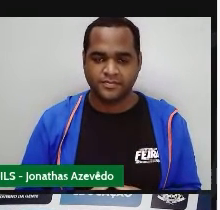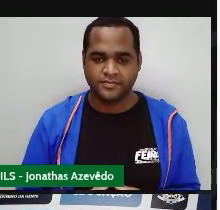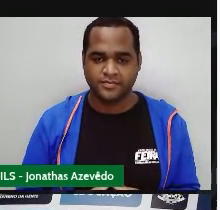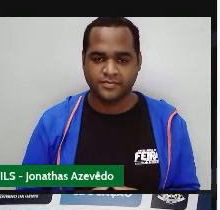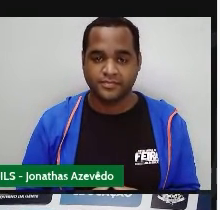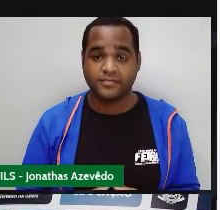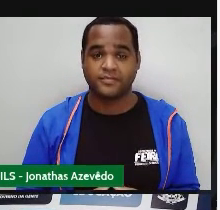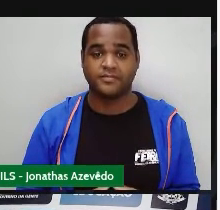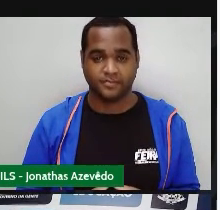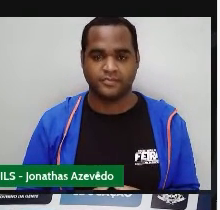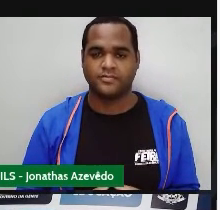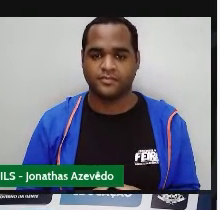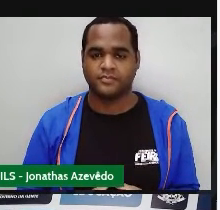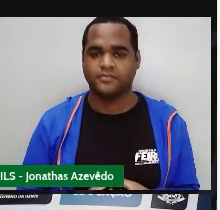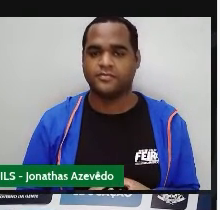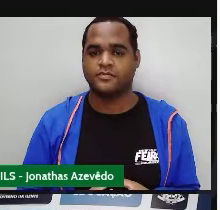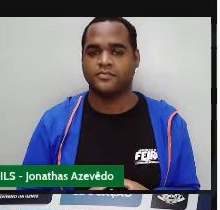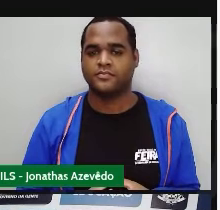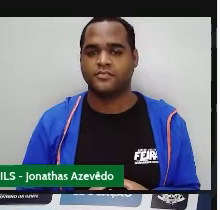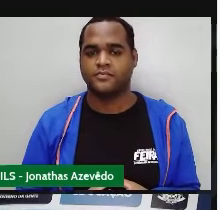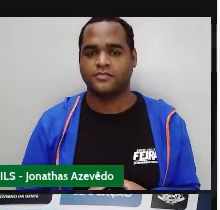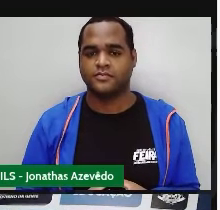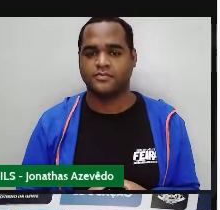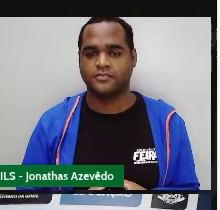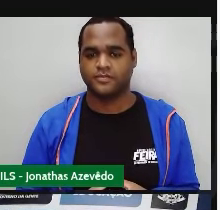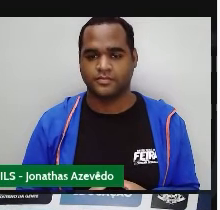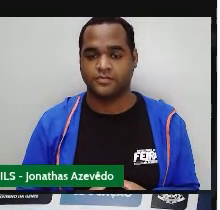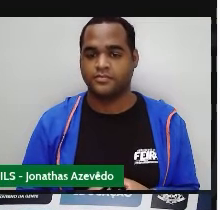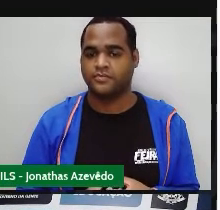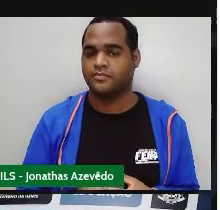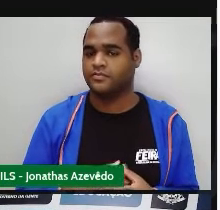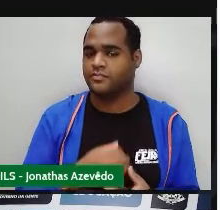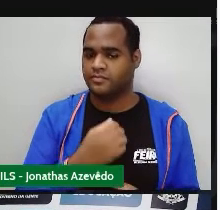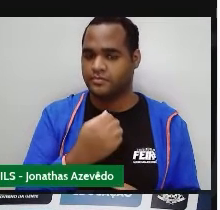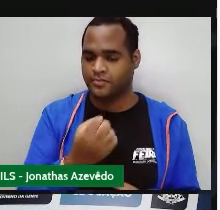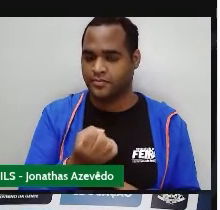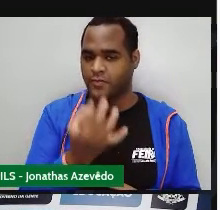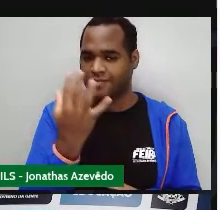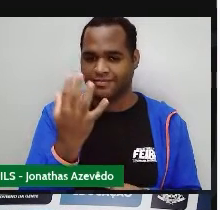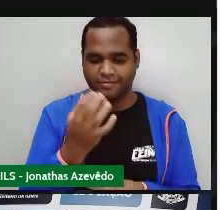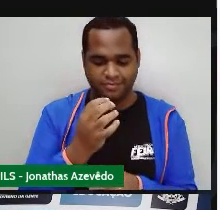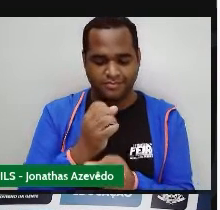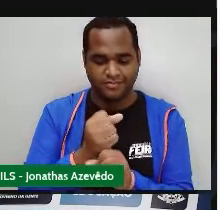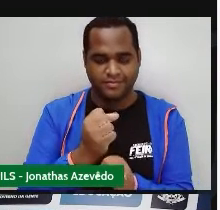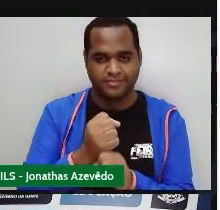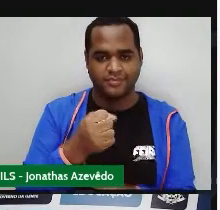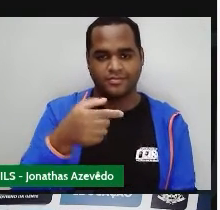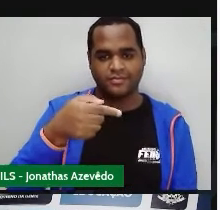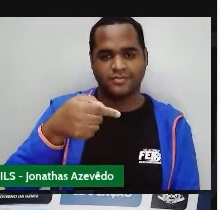e o total de figuras E71